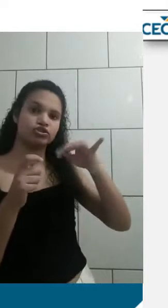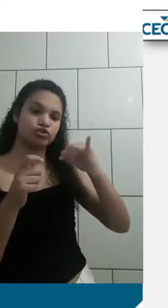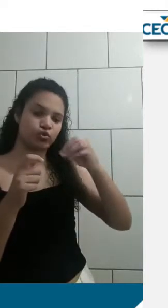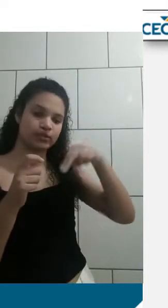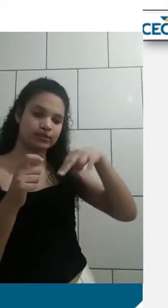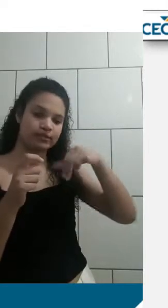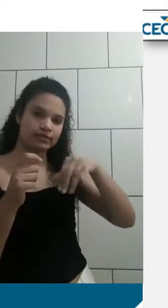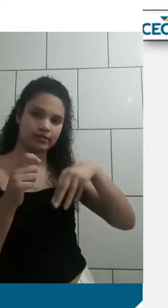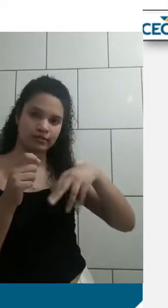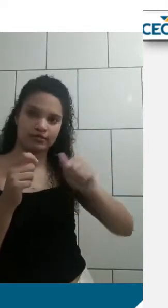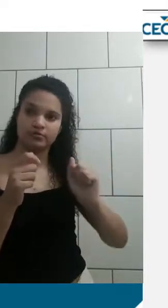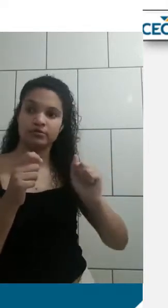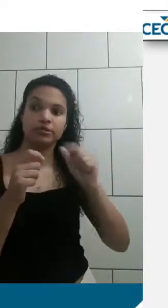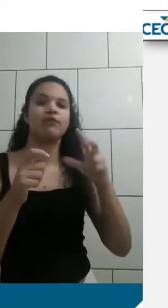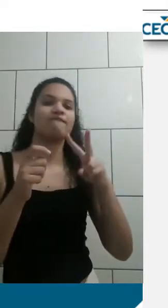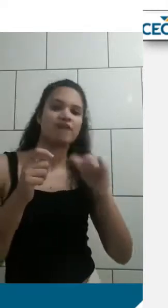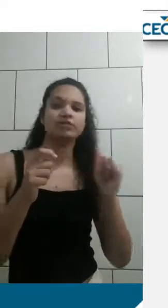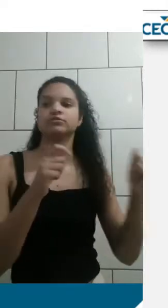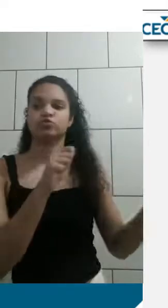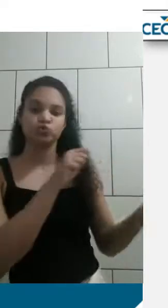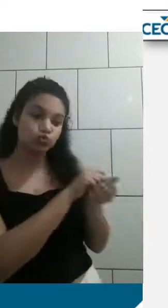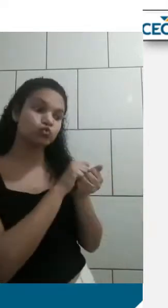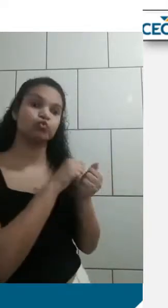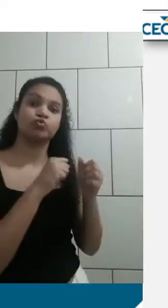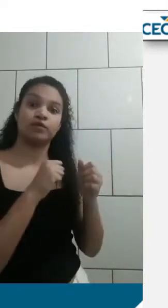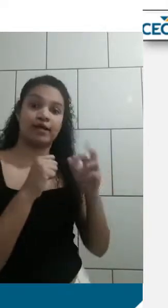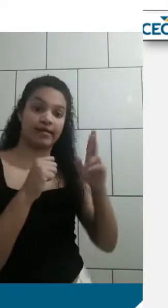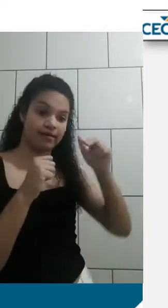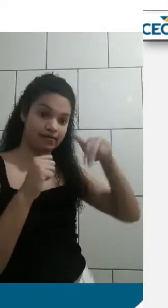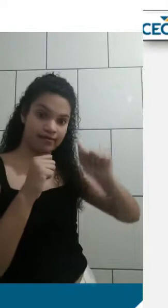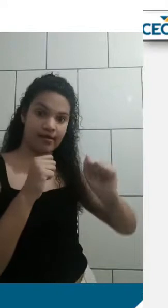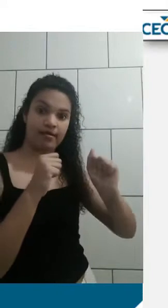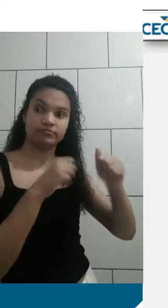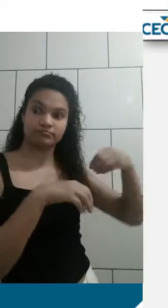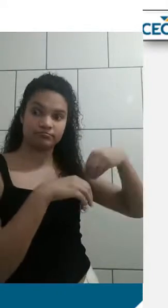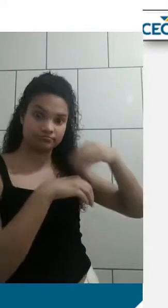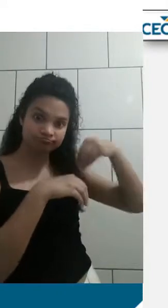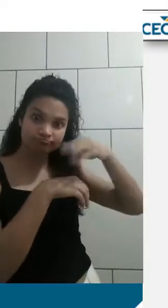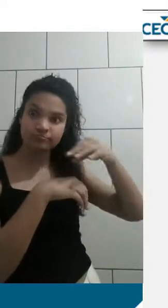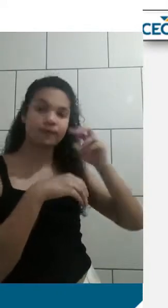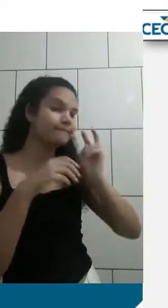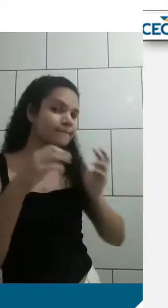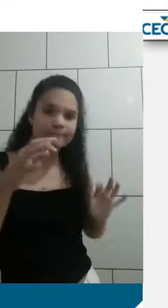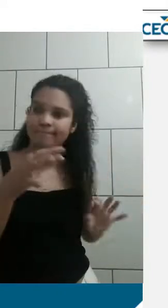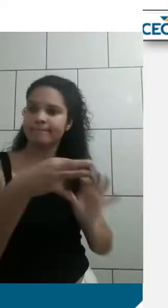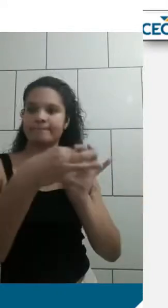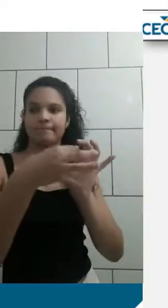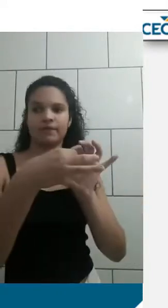Ele vai ser trazido por um RNA transportador com um anticódomo UAC.